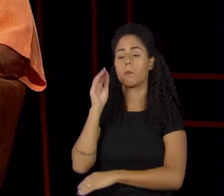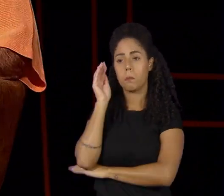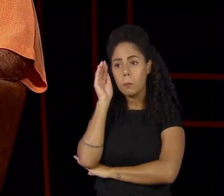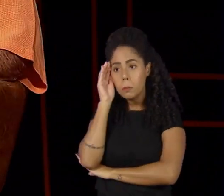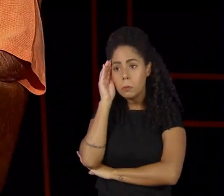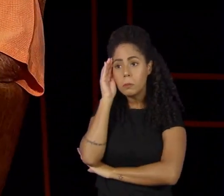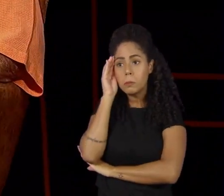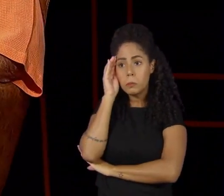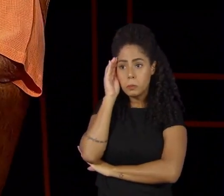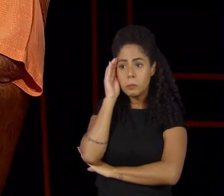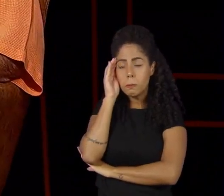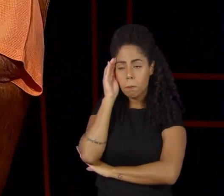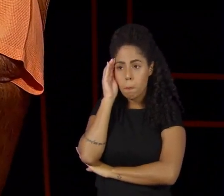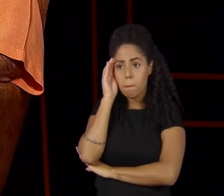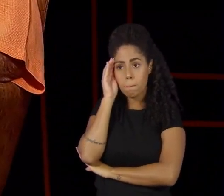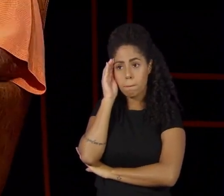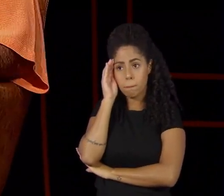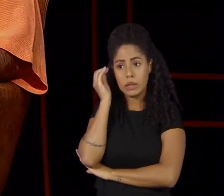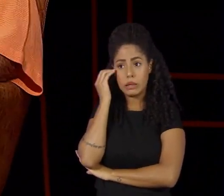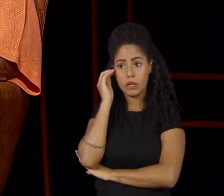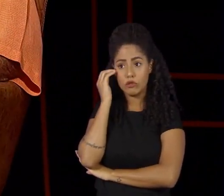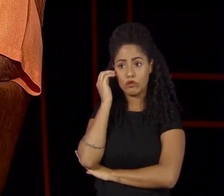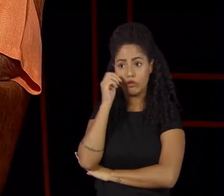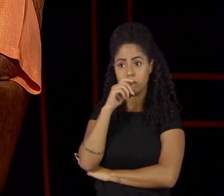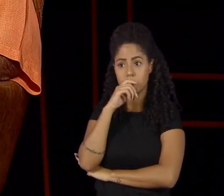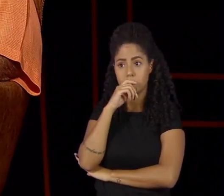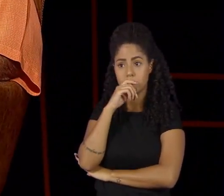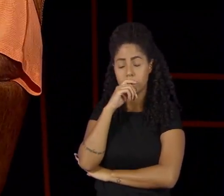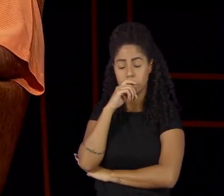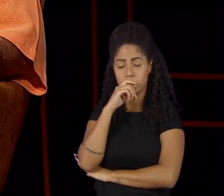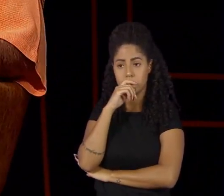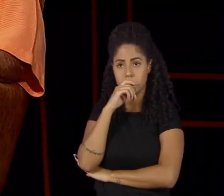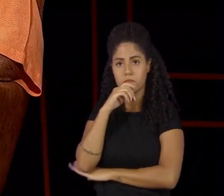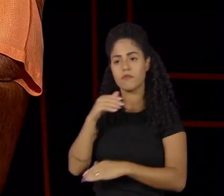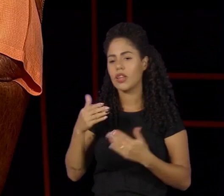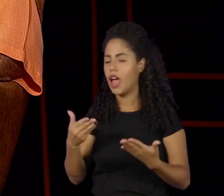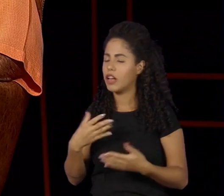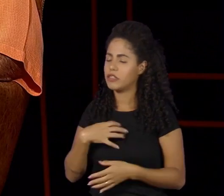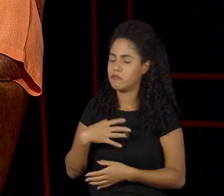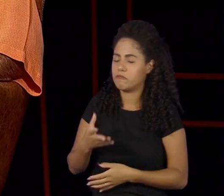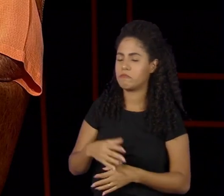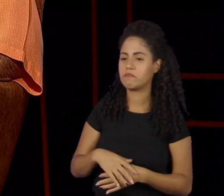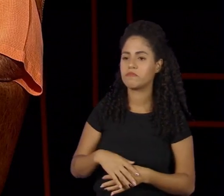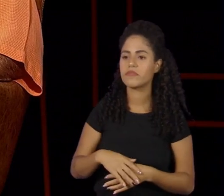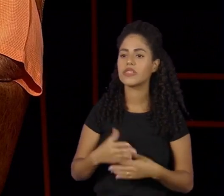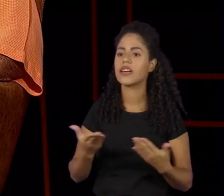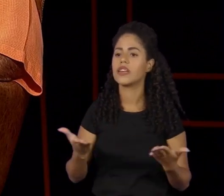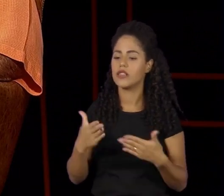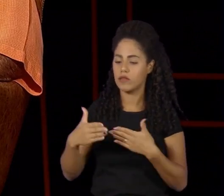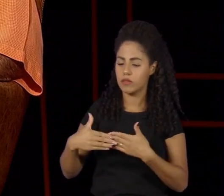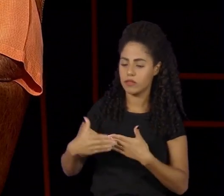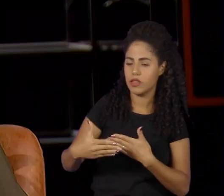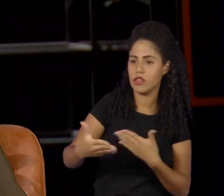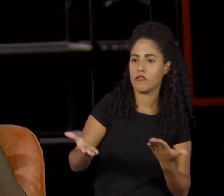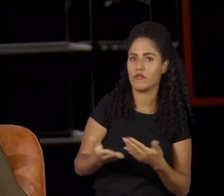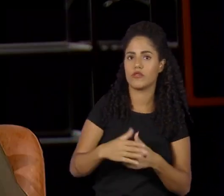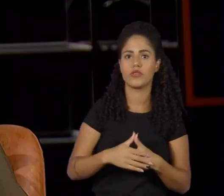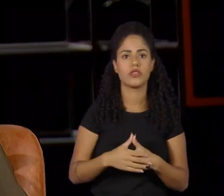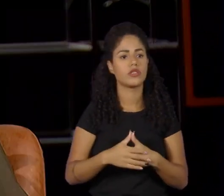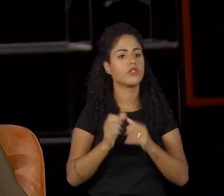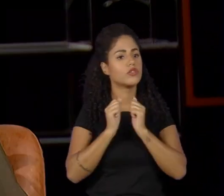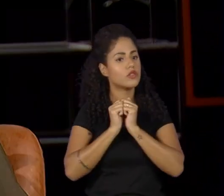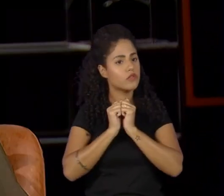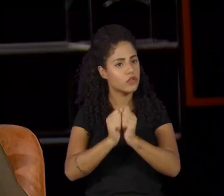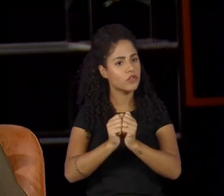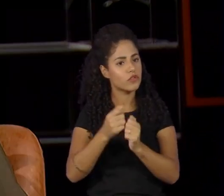Eu escuto, até hoje eu escuto. Falei, puta, é isso aí. E fiquei, né? Então... Aí você foi trabalhar com a Cleide Diácono.